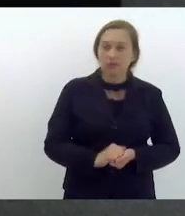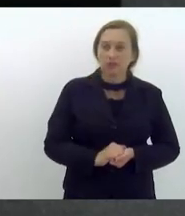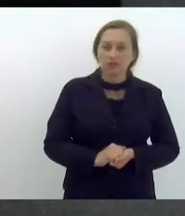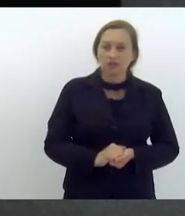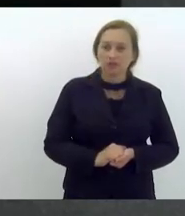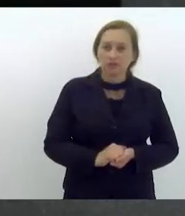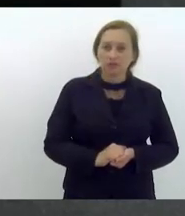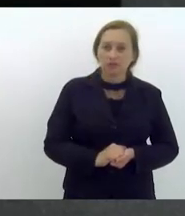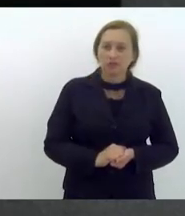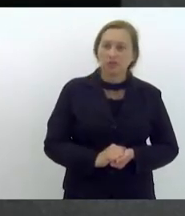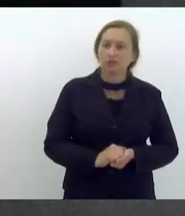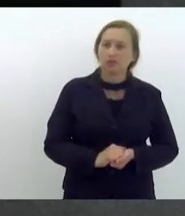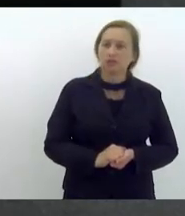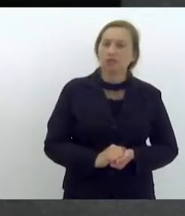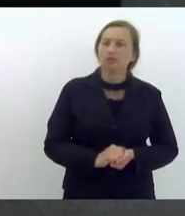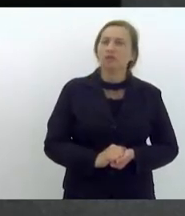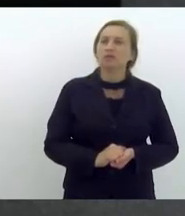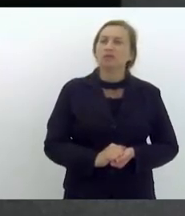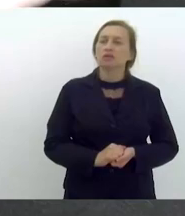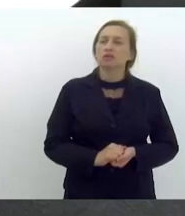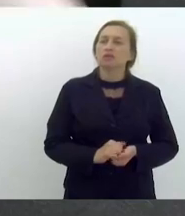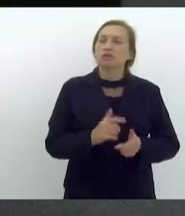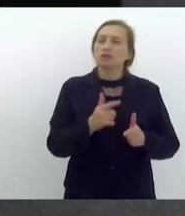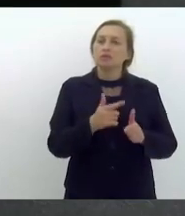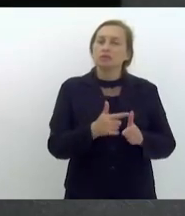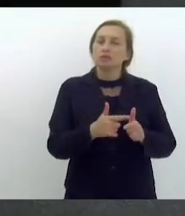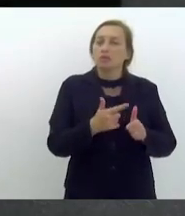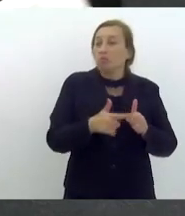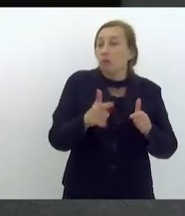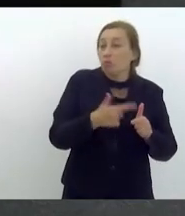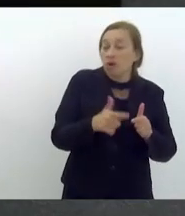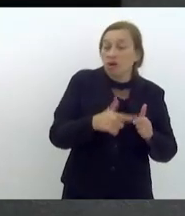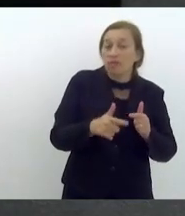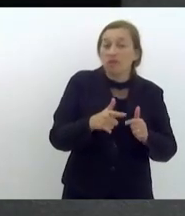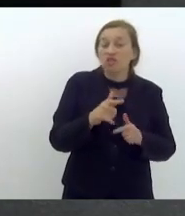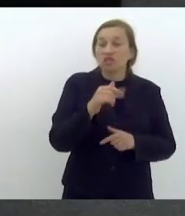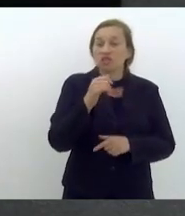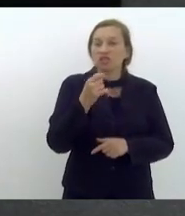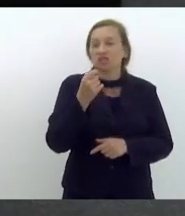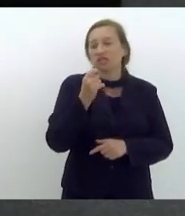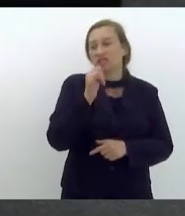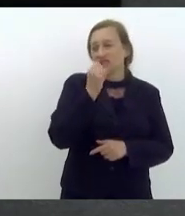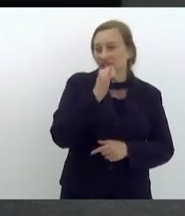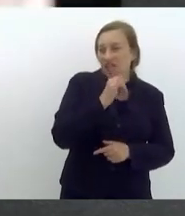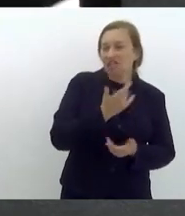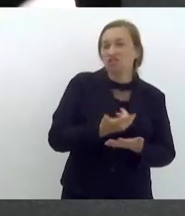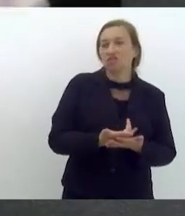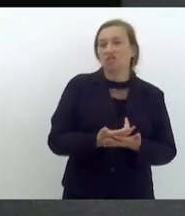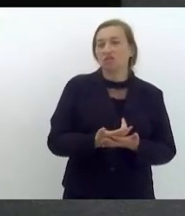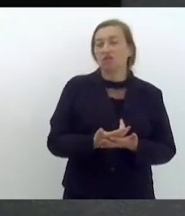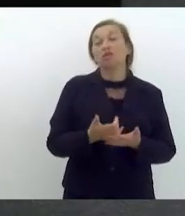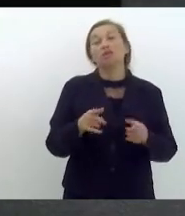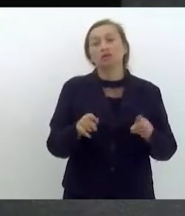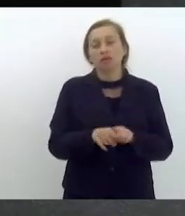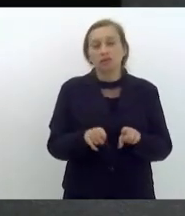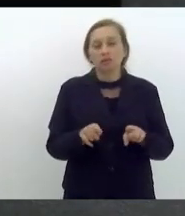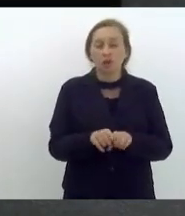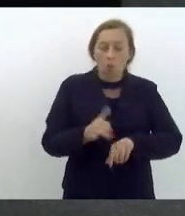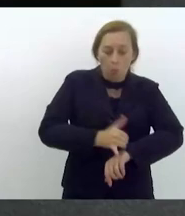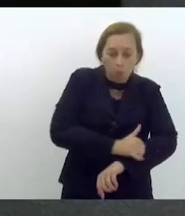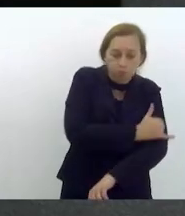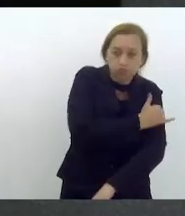isso causa é cárie dentária excesso de Açúcar problemas de intestinagem principalmente a questão obesidade